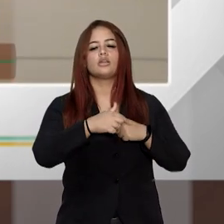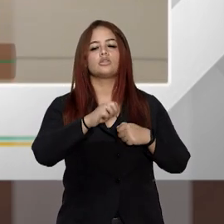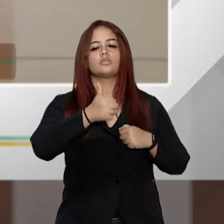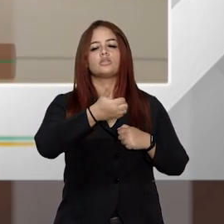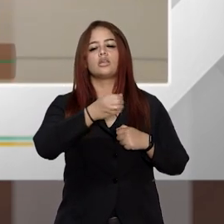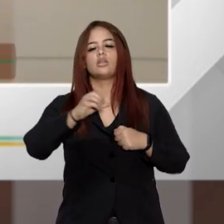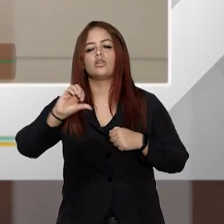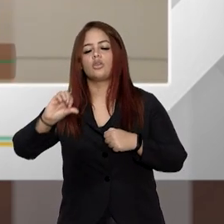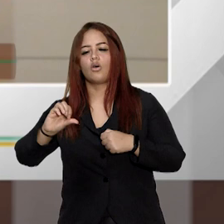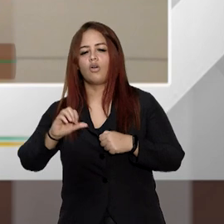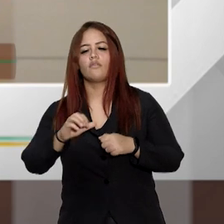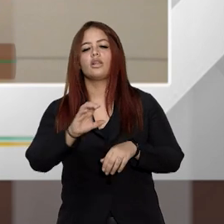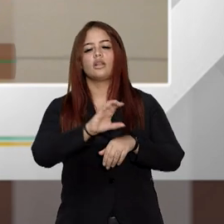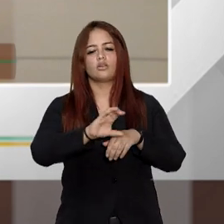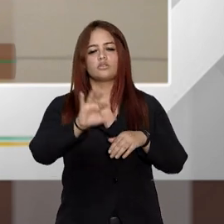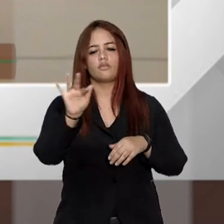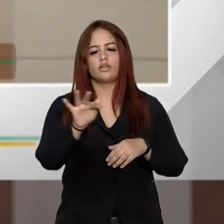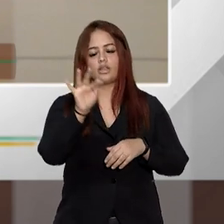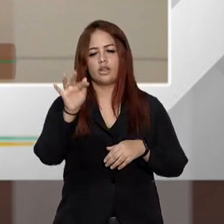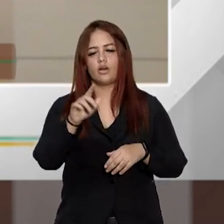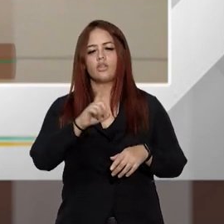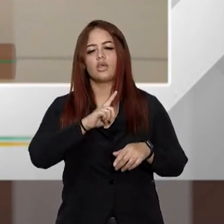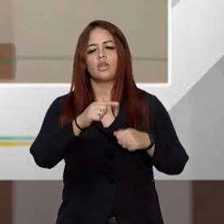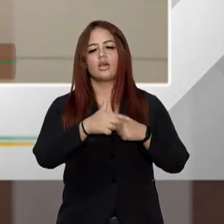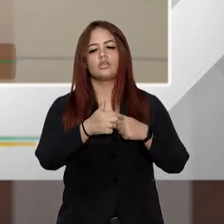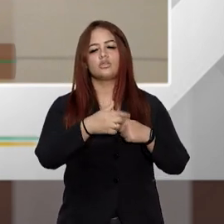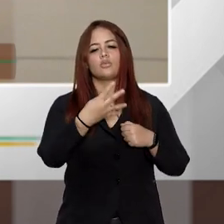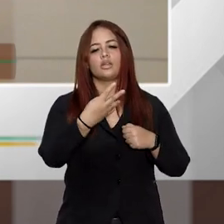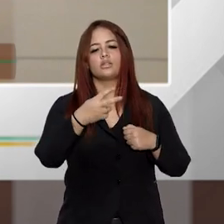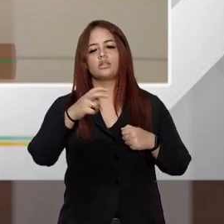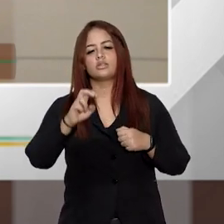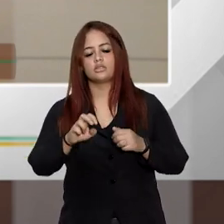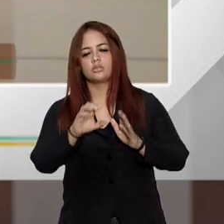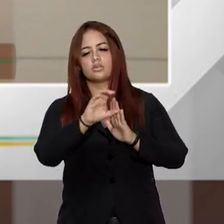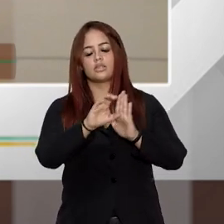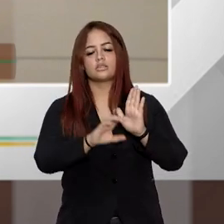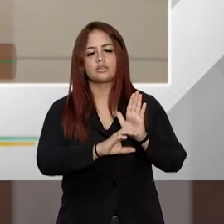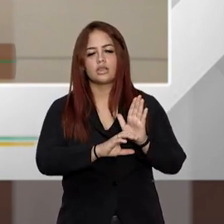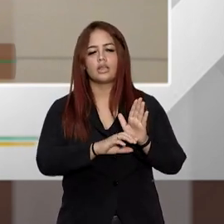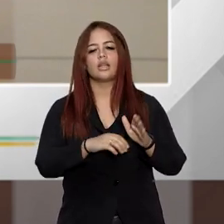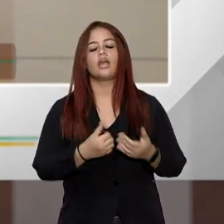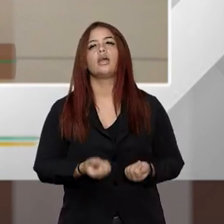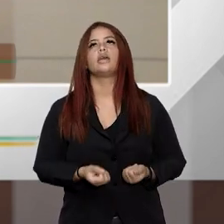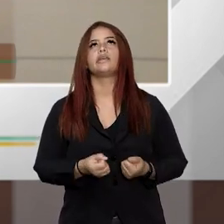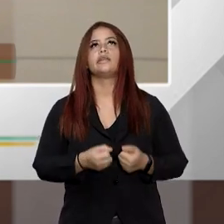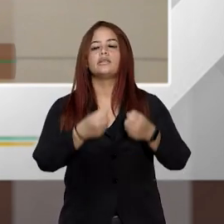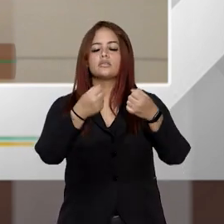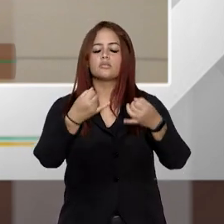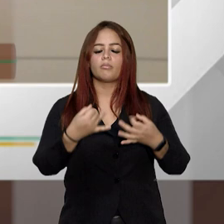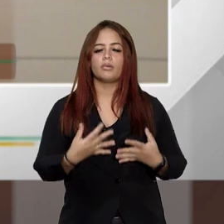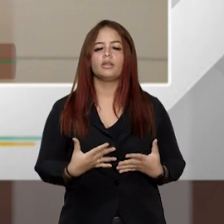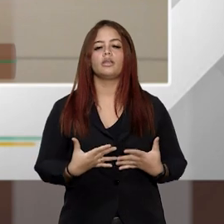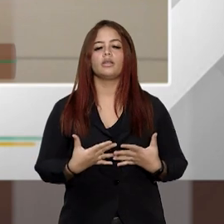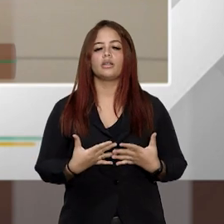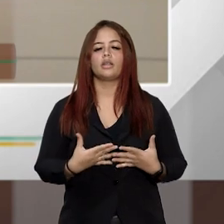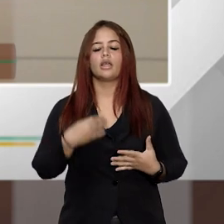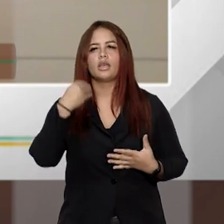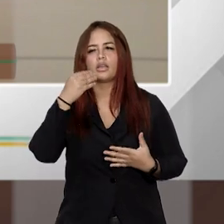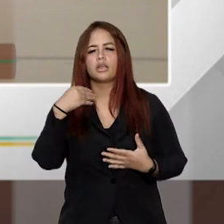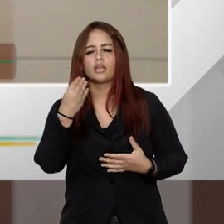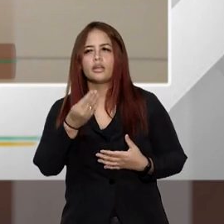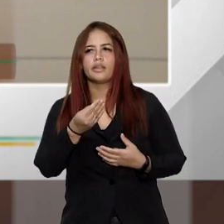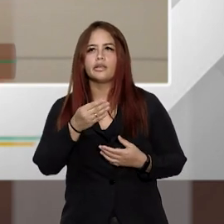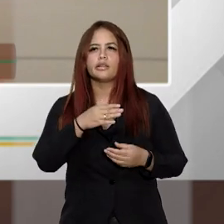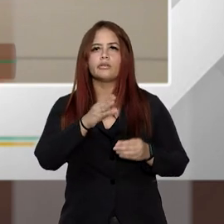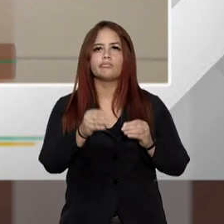Constituição. Temos hoje até um dispositivo, que é o artigo 45 do Código de Processo Civil, que reproduz em parte e tenta